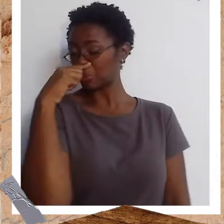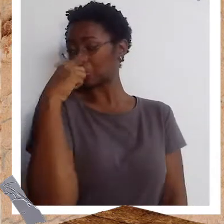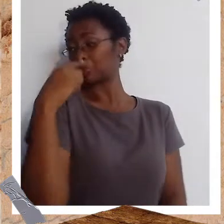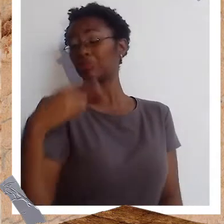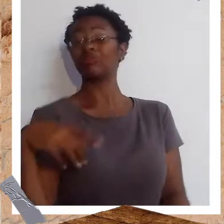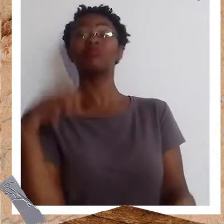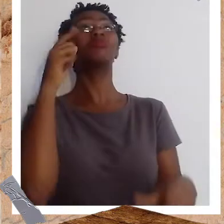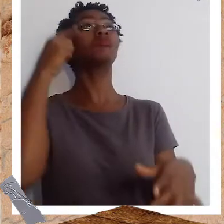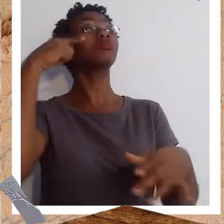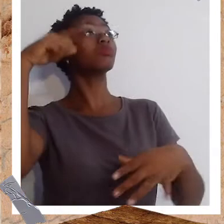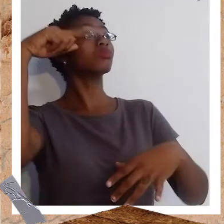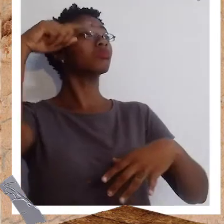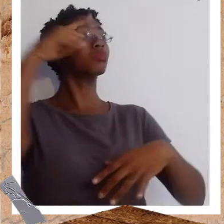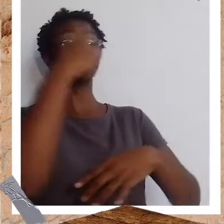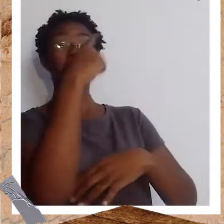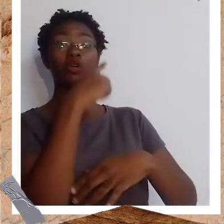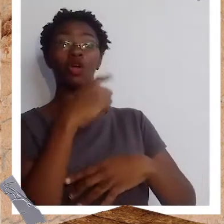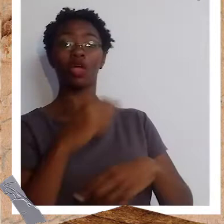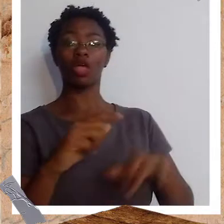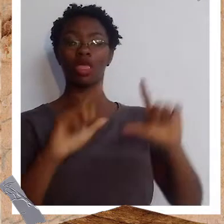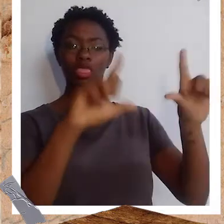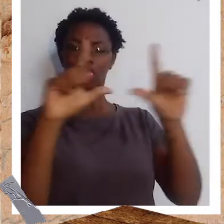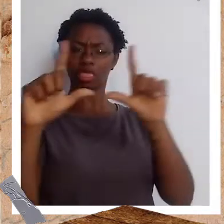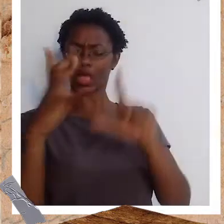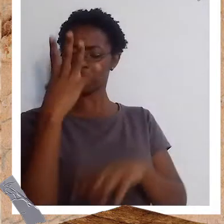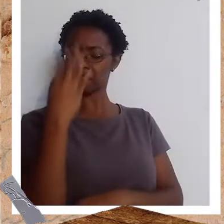Saiu seu retrato no jornal.